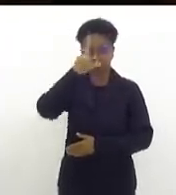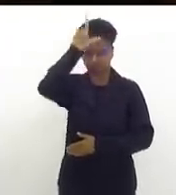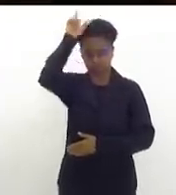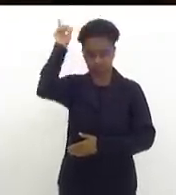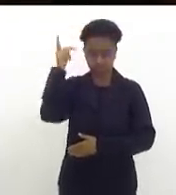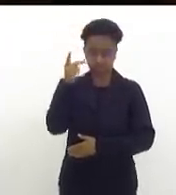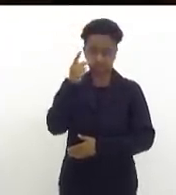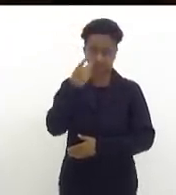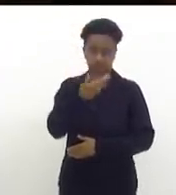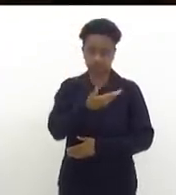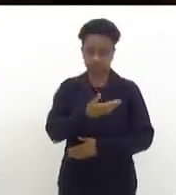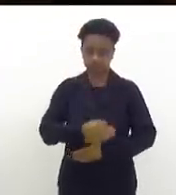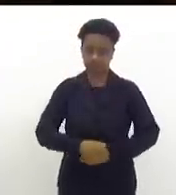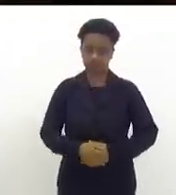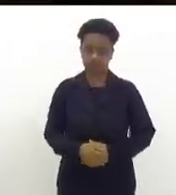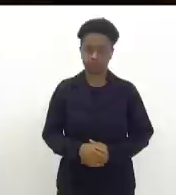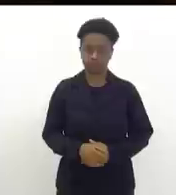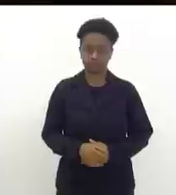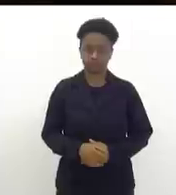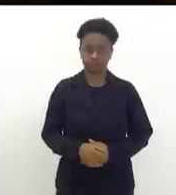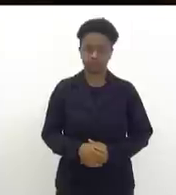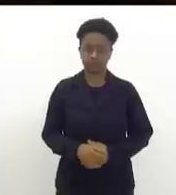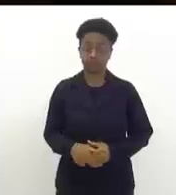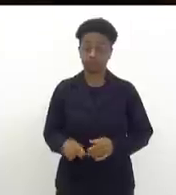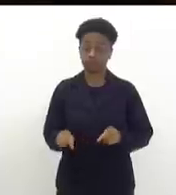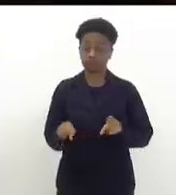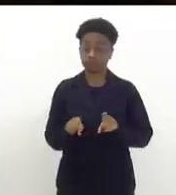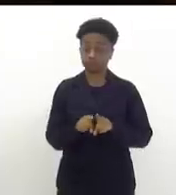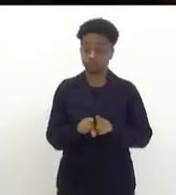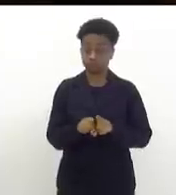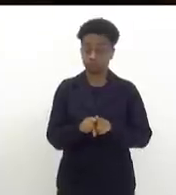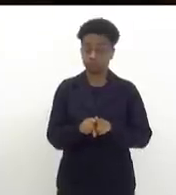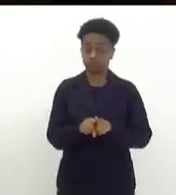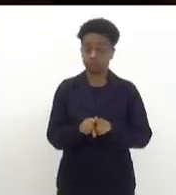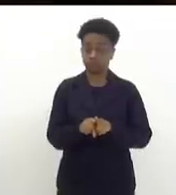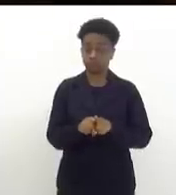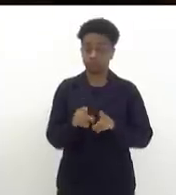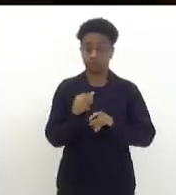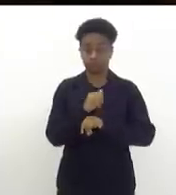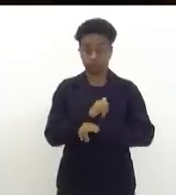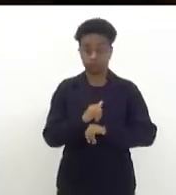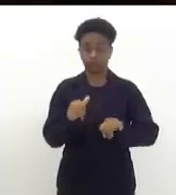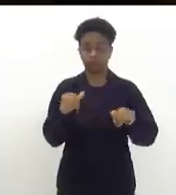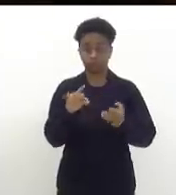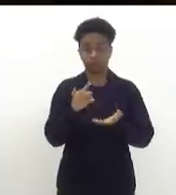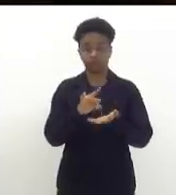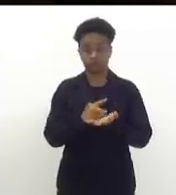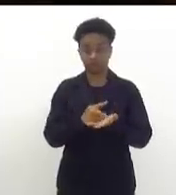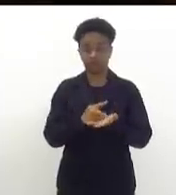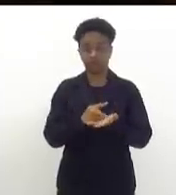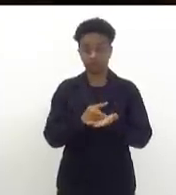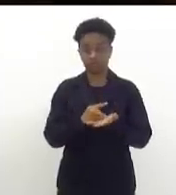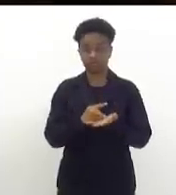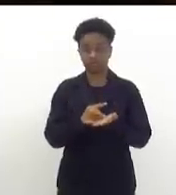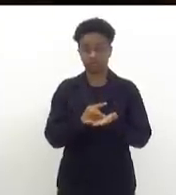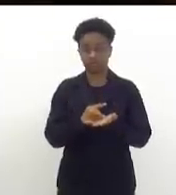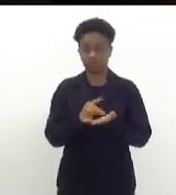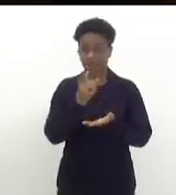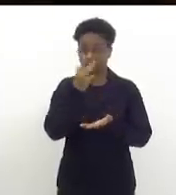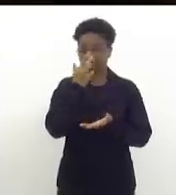Luiz Paulo Correia da Rocha e dizer que efetivamente perdi realmente